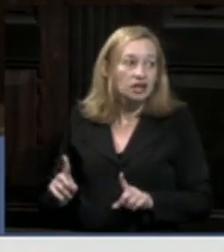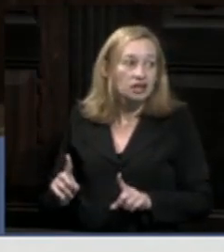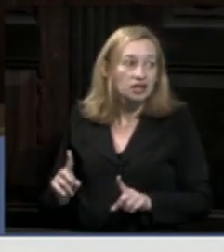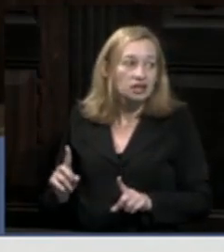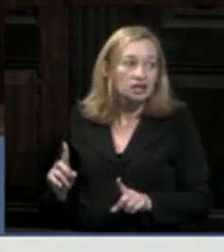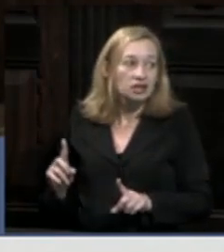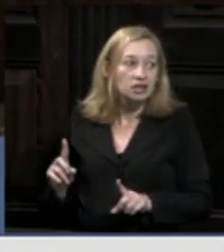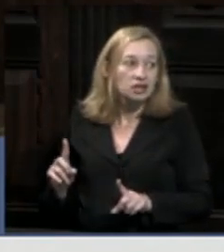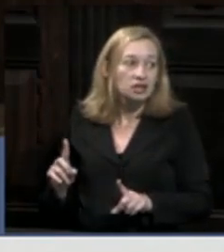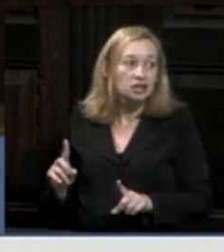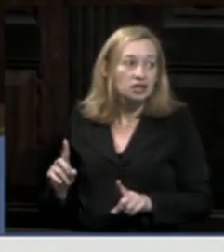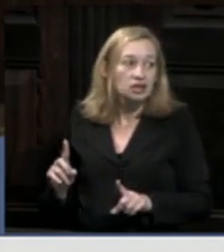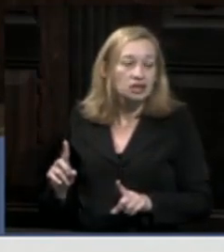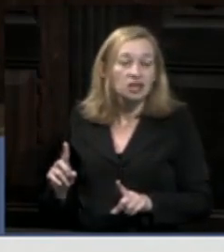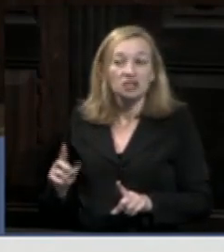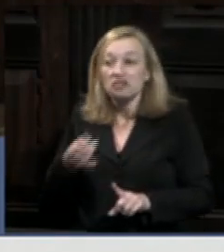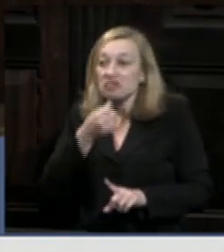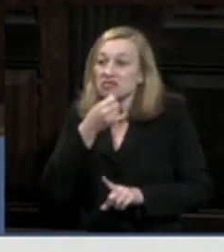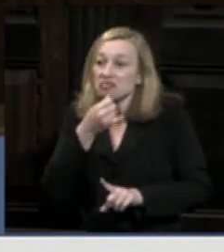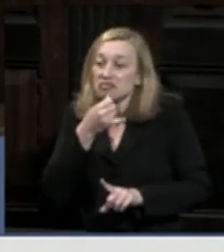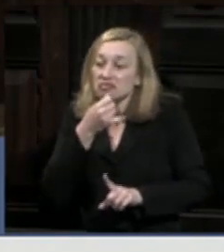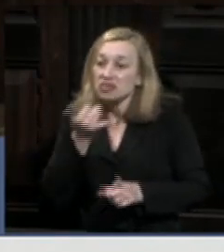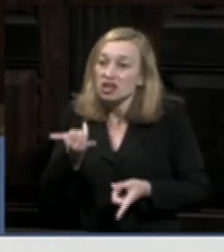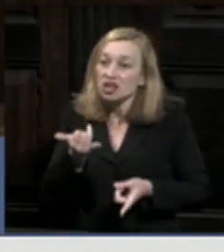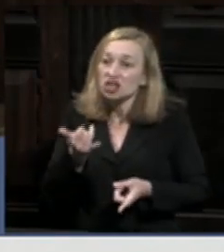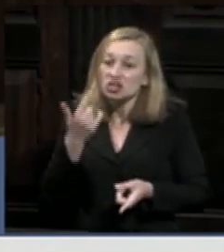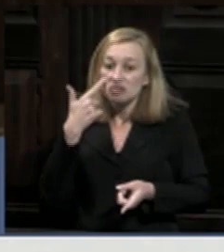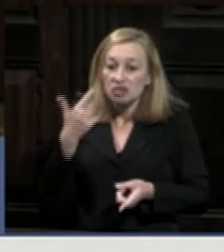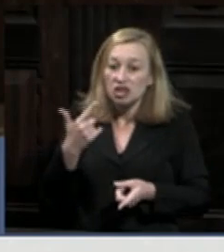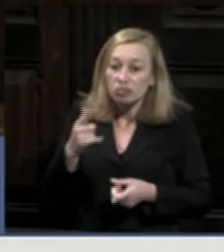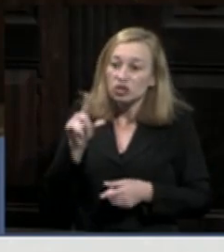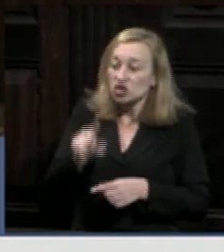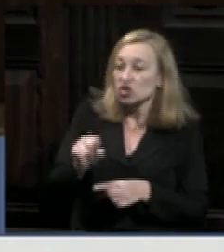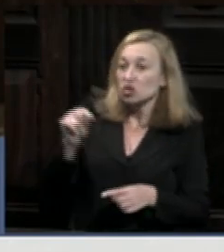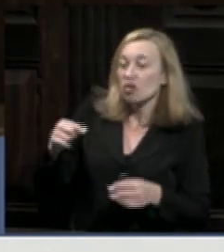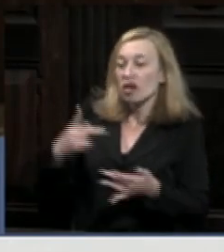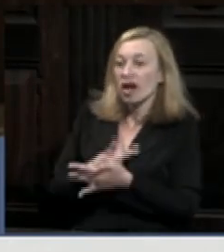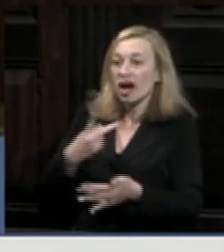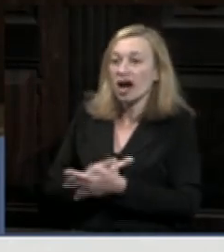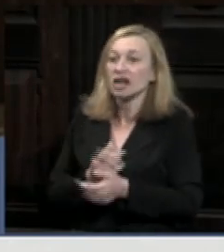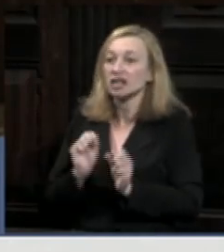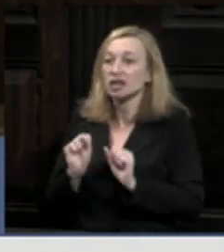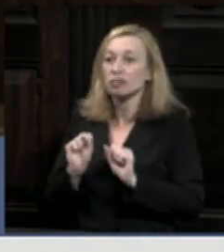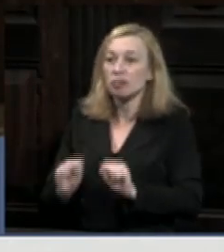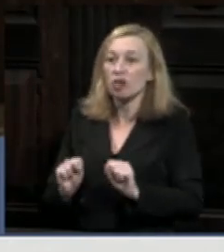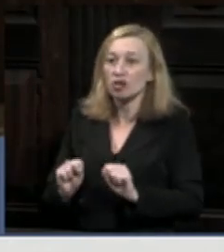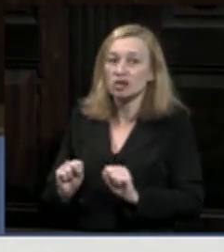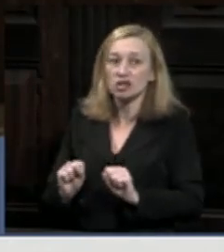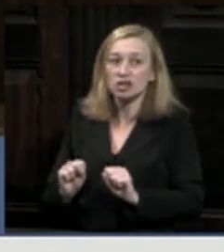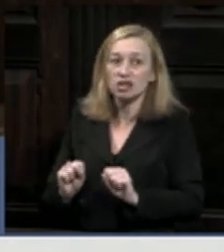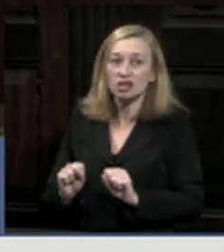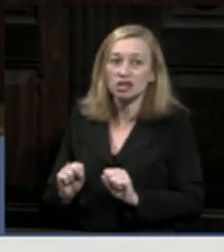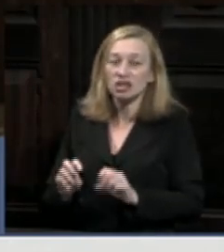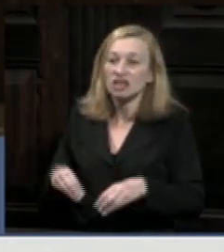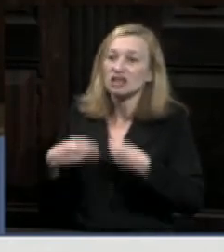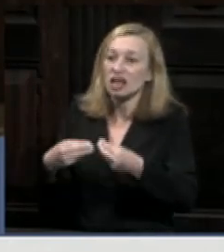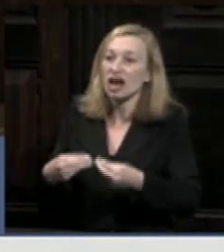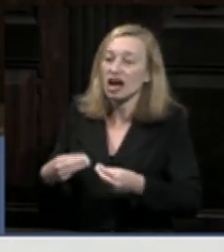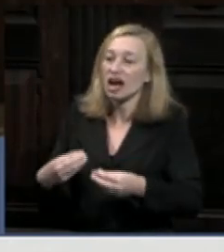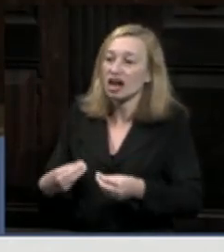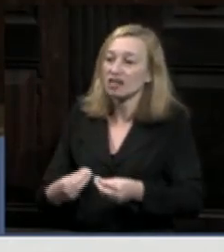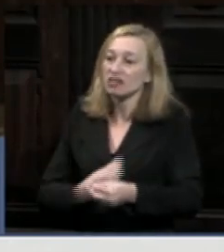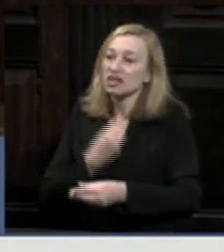do tráfico mas de outras escolhas que possam representar uma vida torta para essas